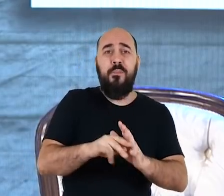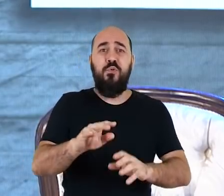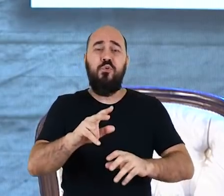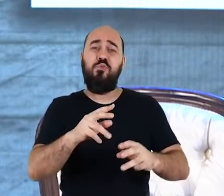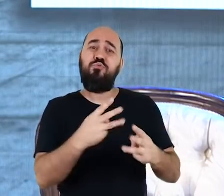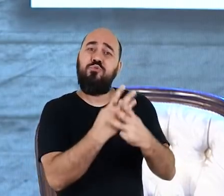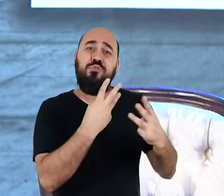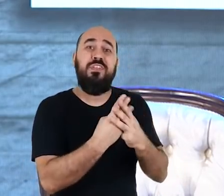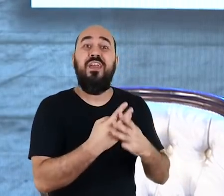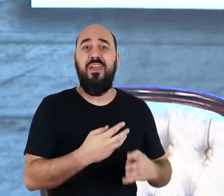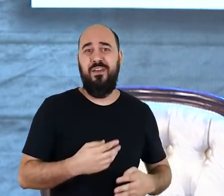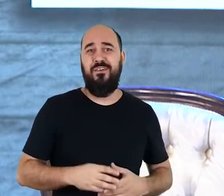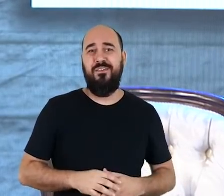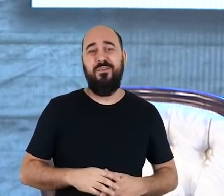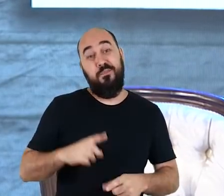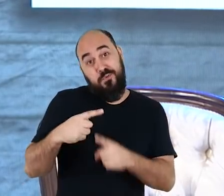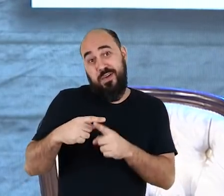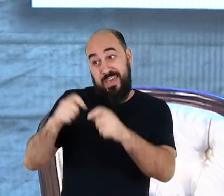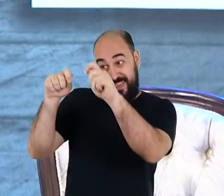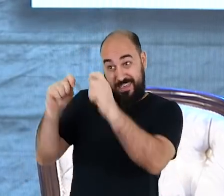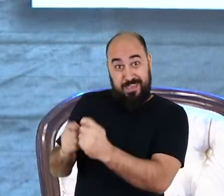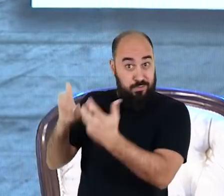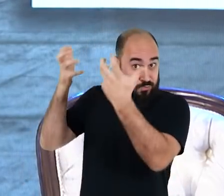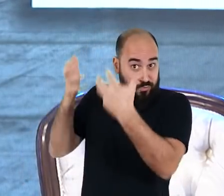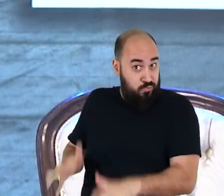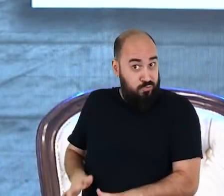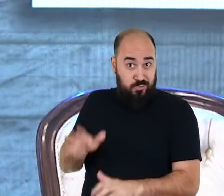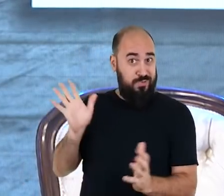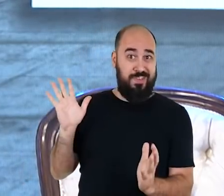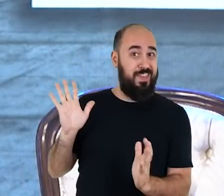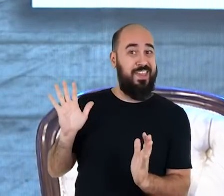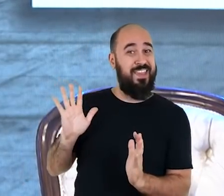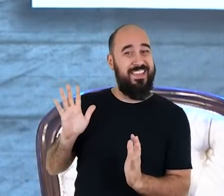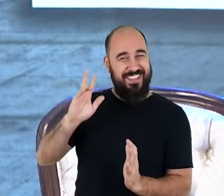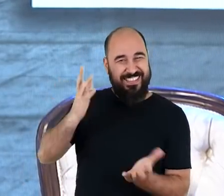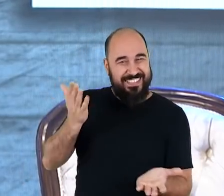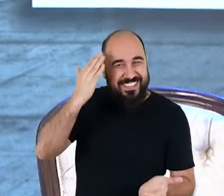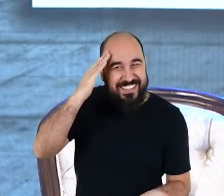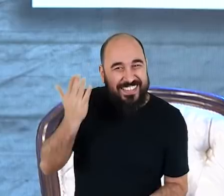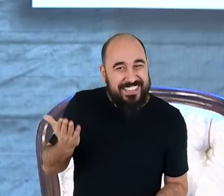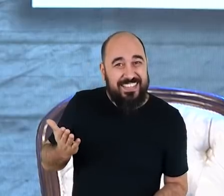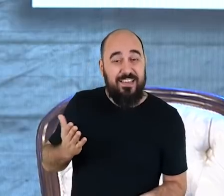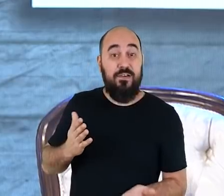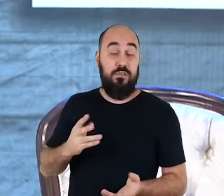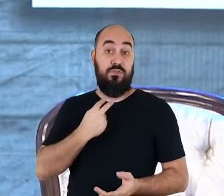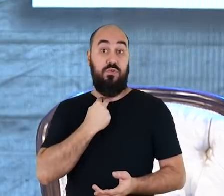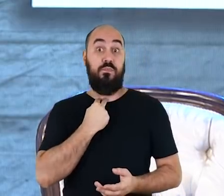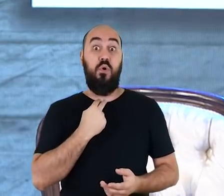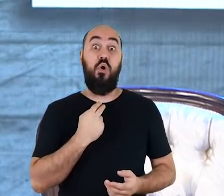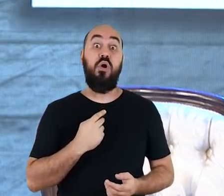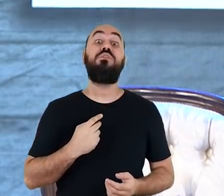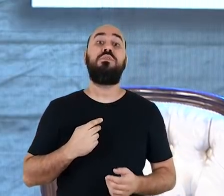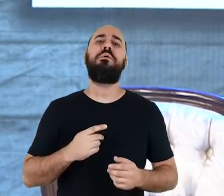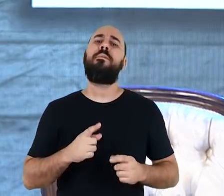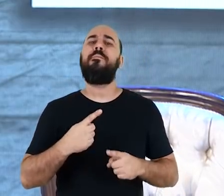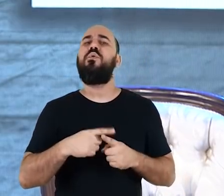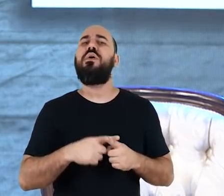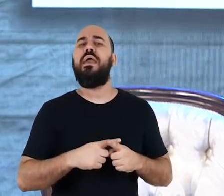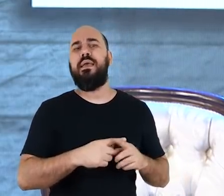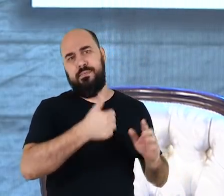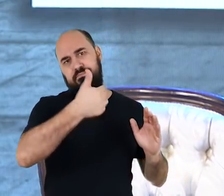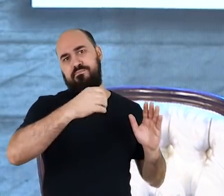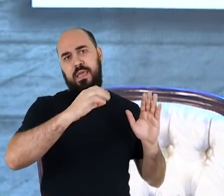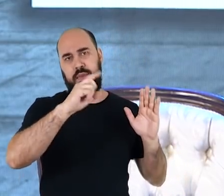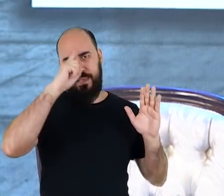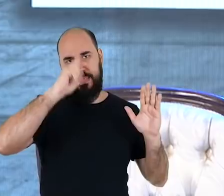da infração que aparentemente se tinha contra o mandamento de Deus de não farás para ti imagem de escultura. Então você